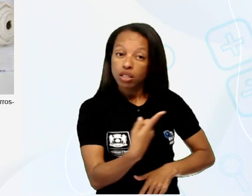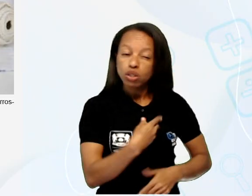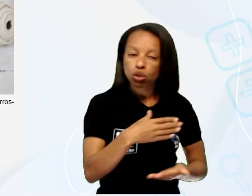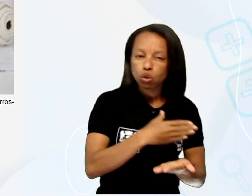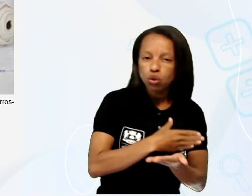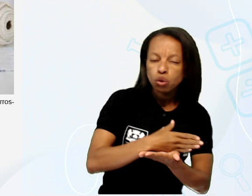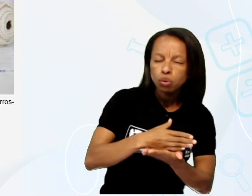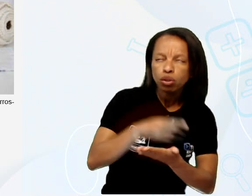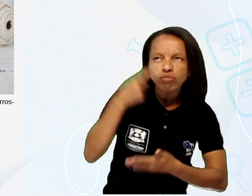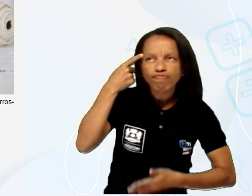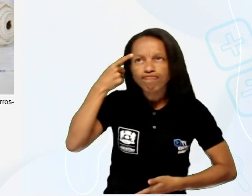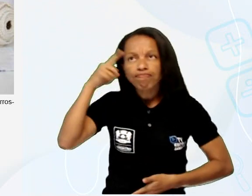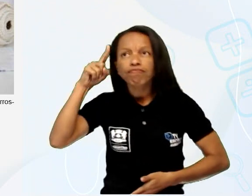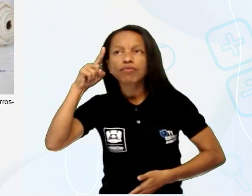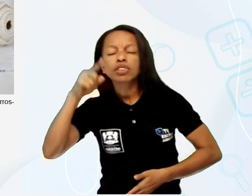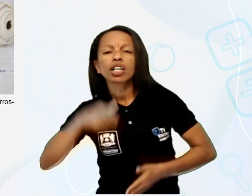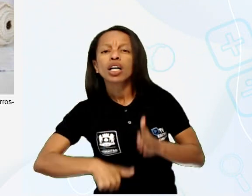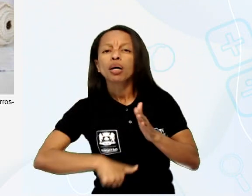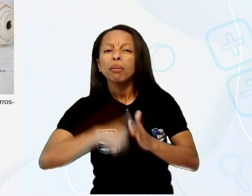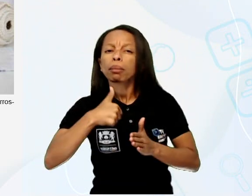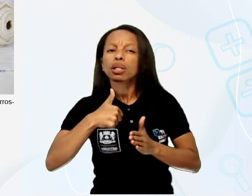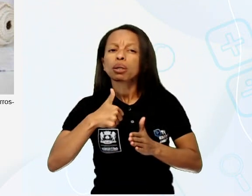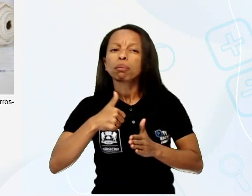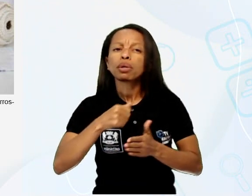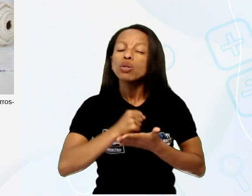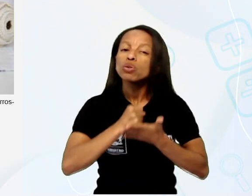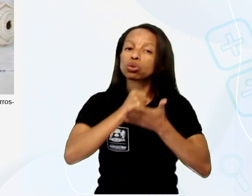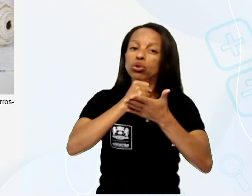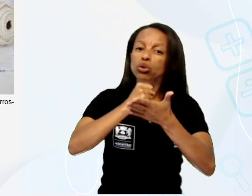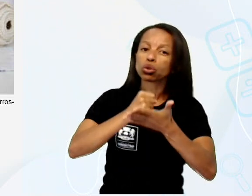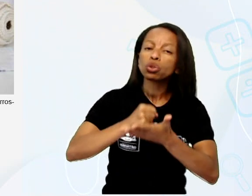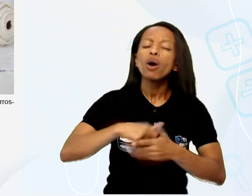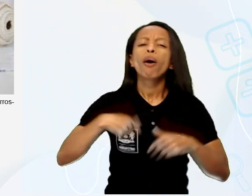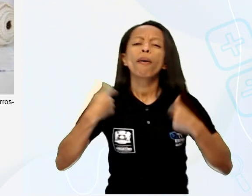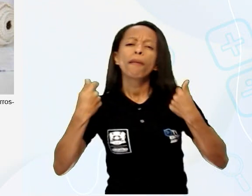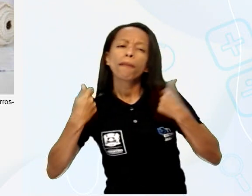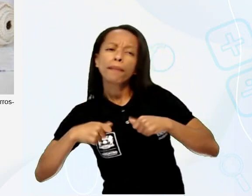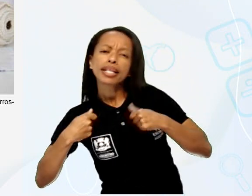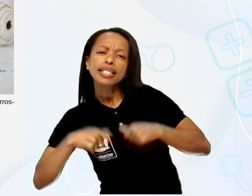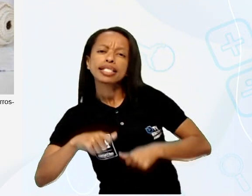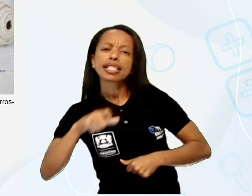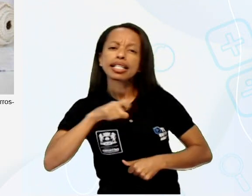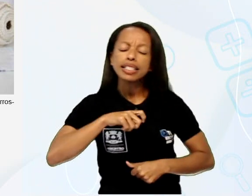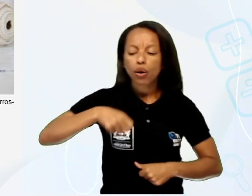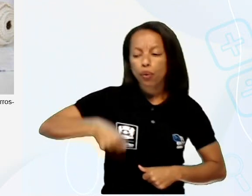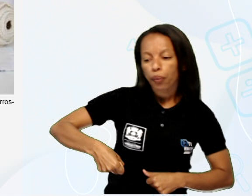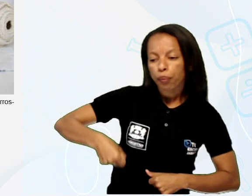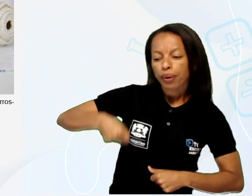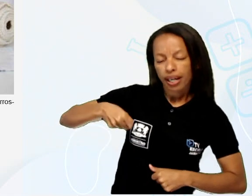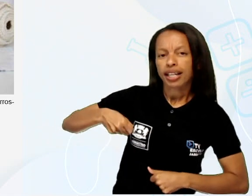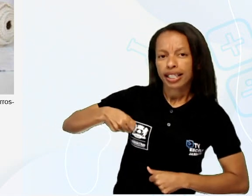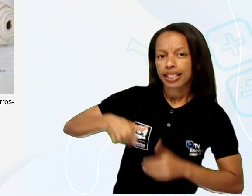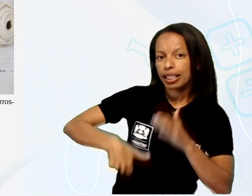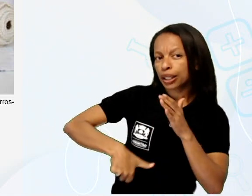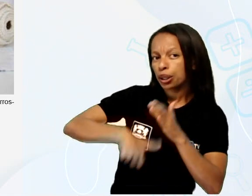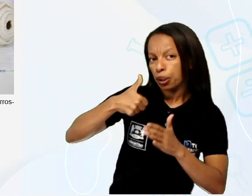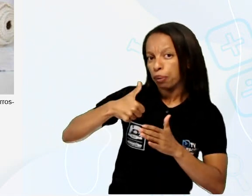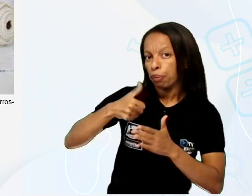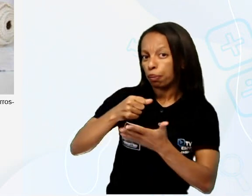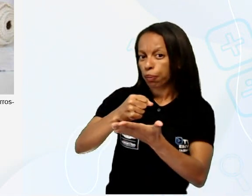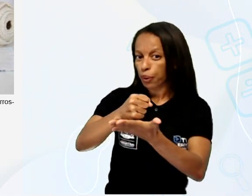de primeiros socorros, primeiro a gente precisa ter uma caixa de primeiros socorros. Olha só, vamos ver o que é que nessa caixa